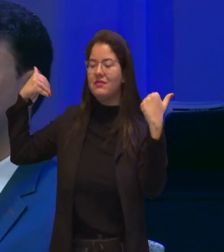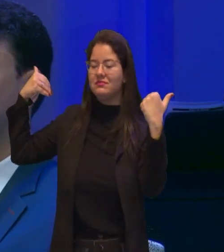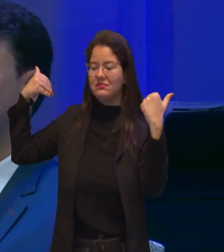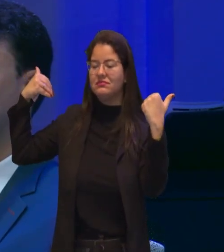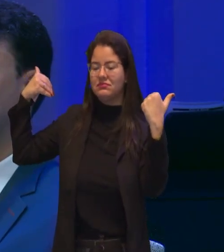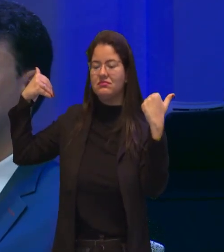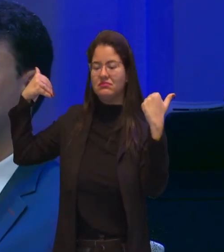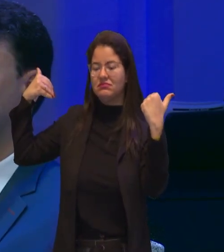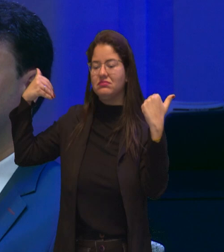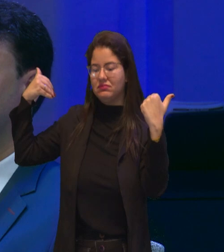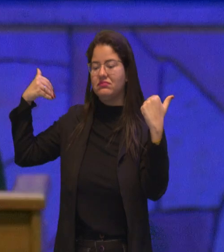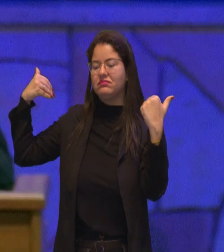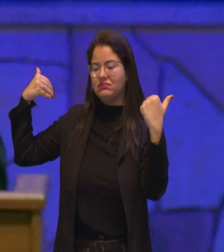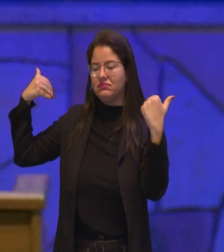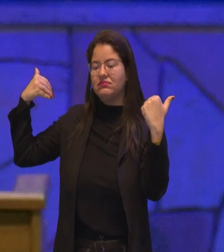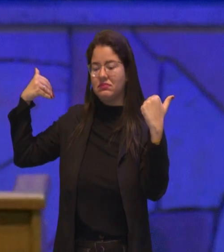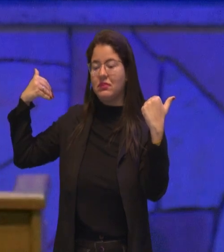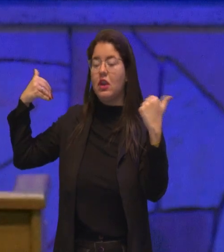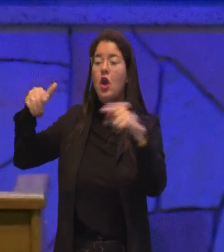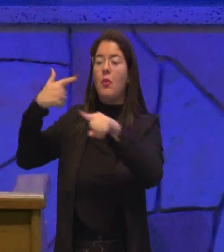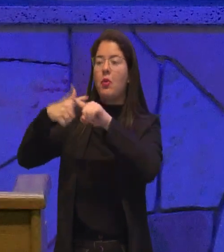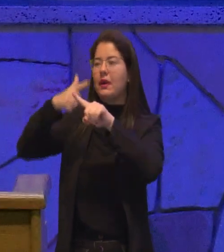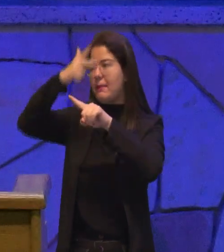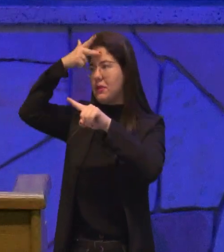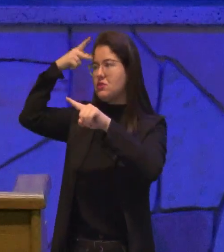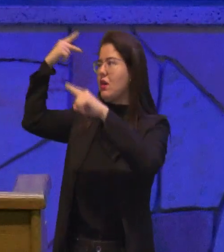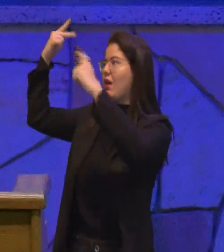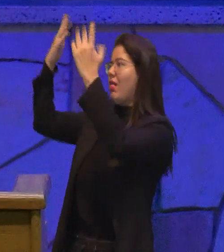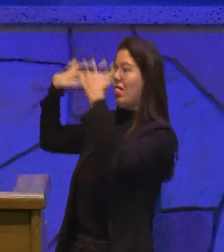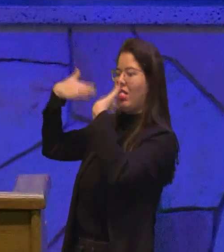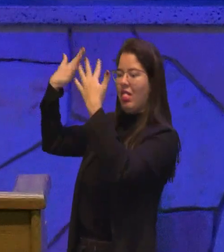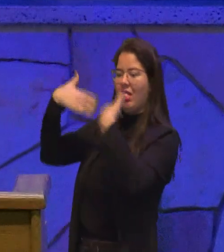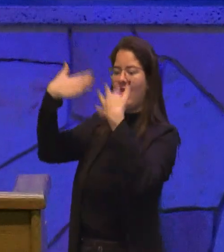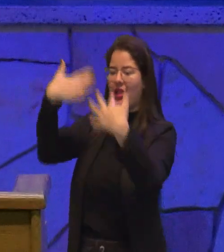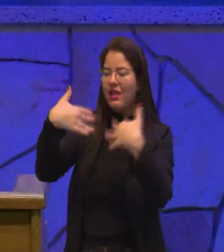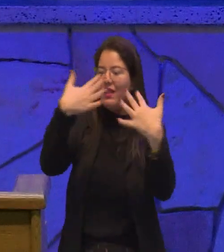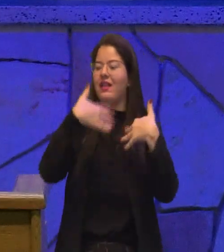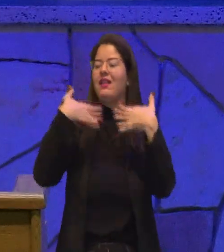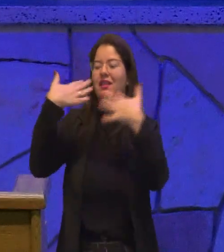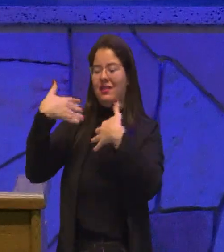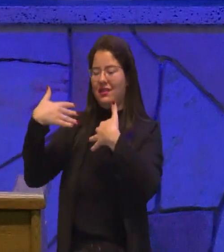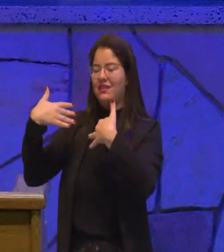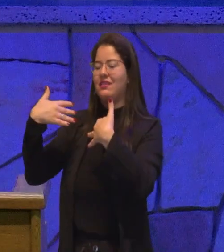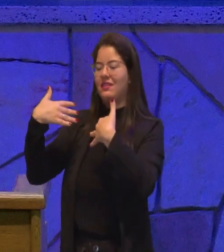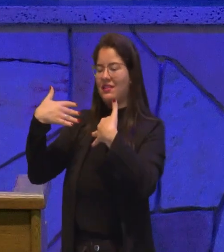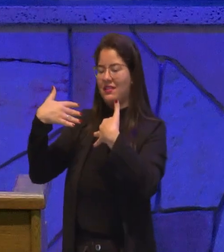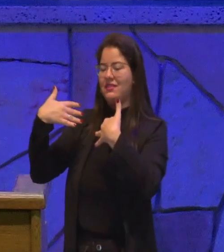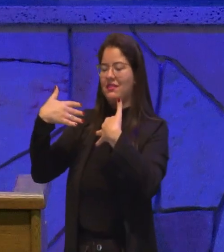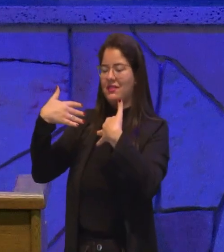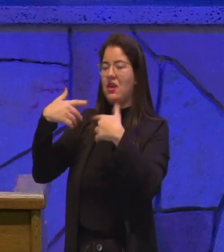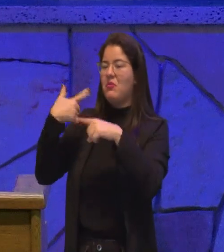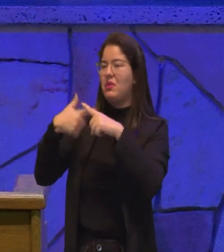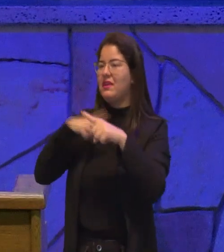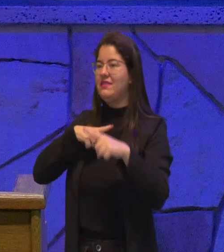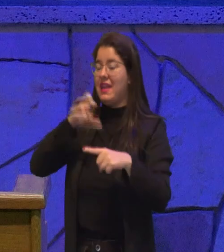coisas em virtude desta idolatria e desta imagem que ele possui de si